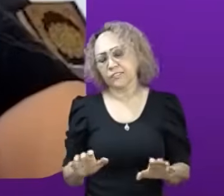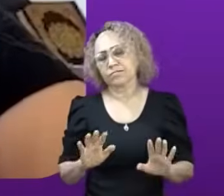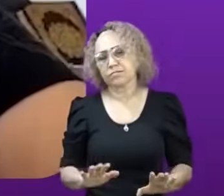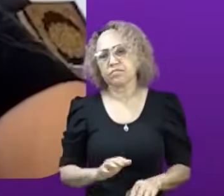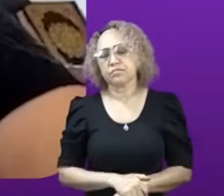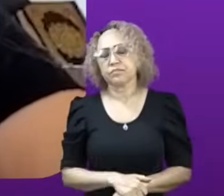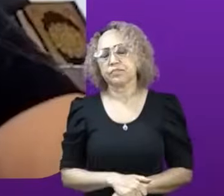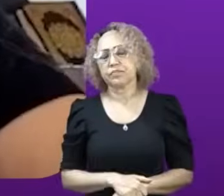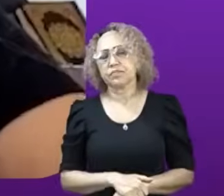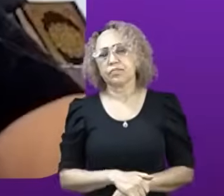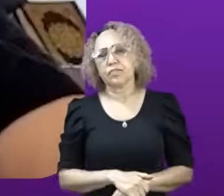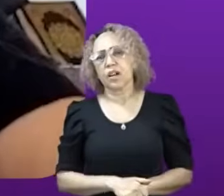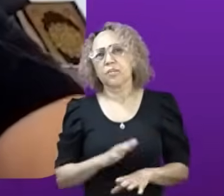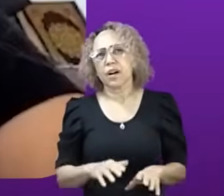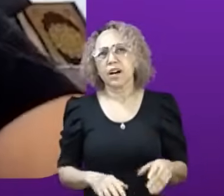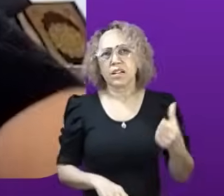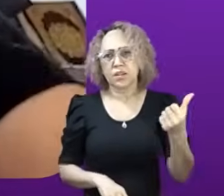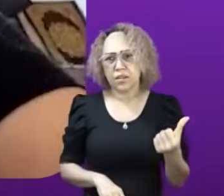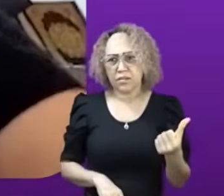partir de